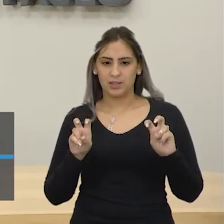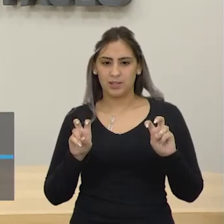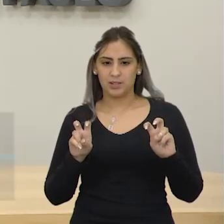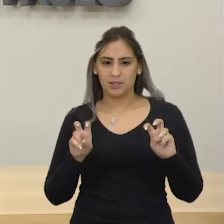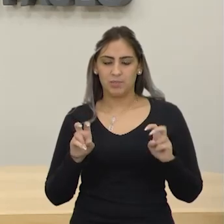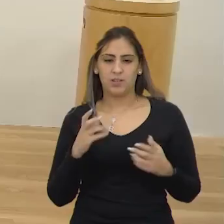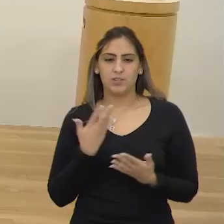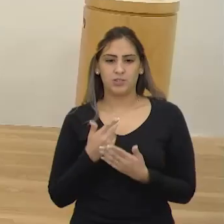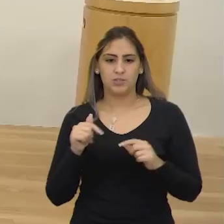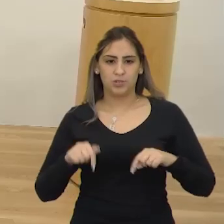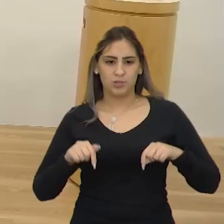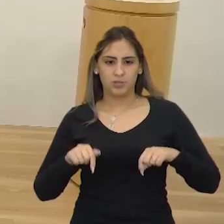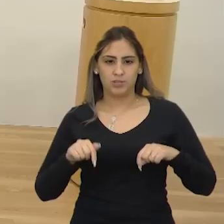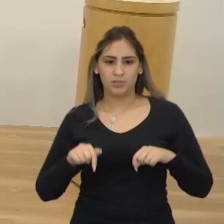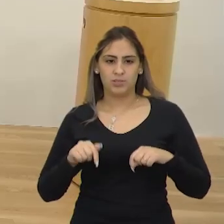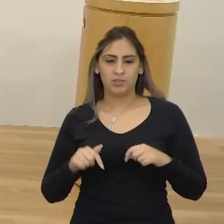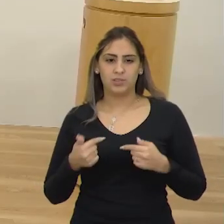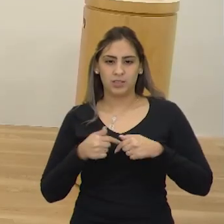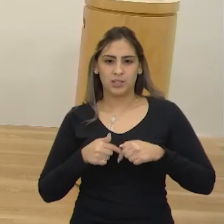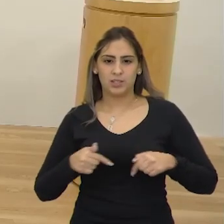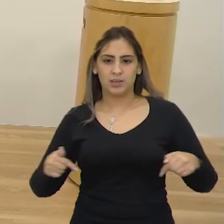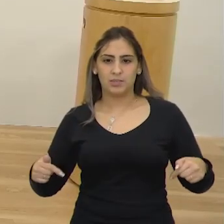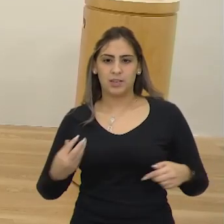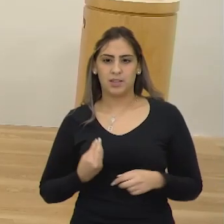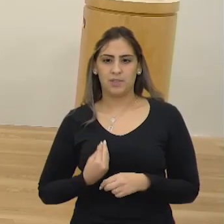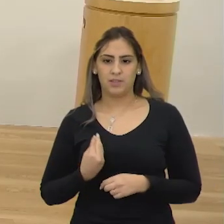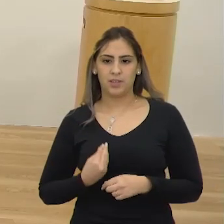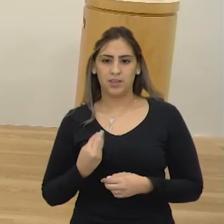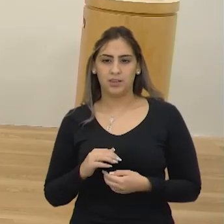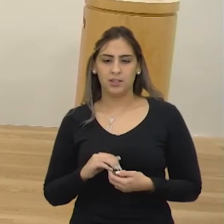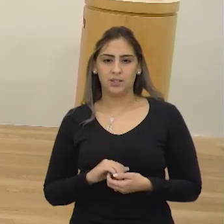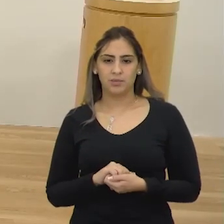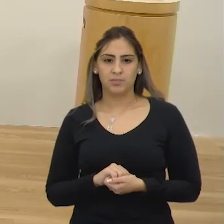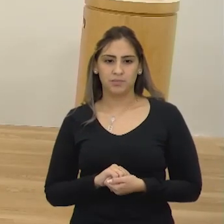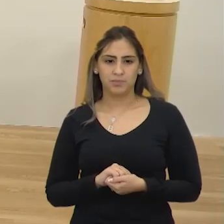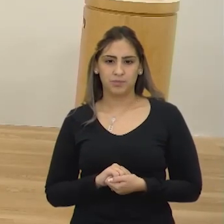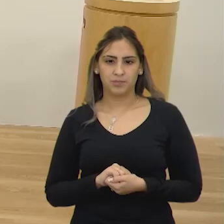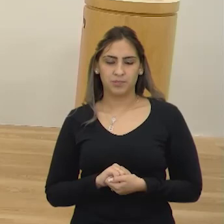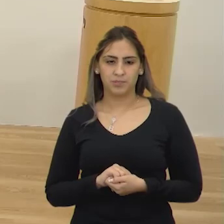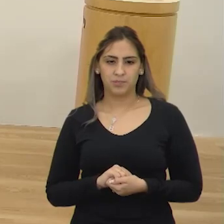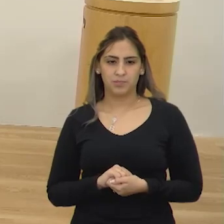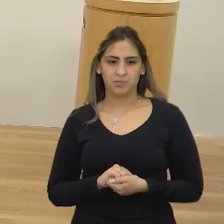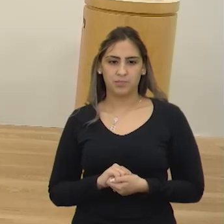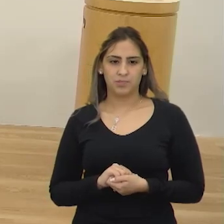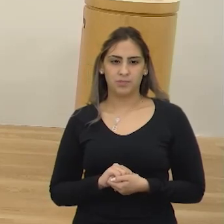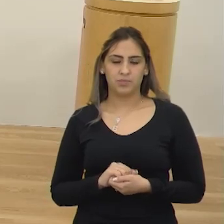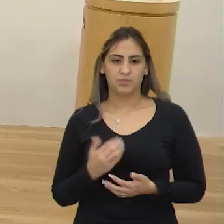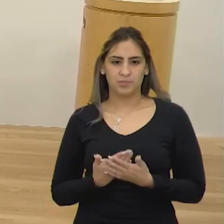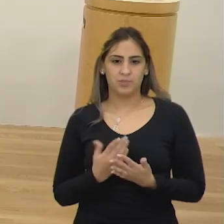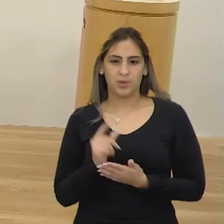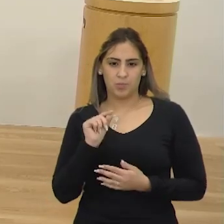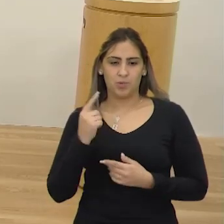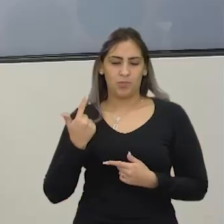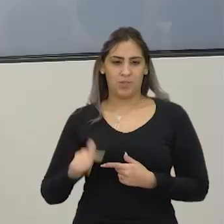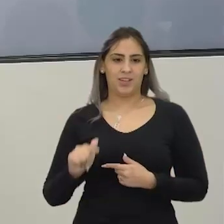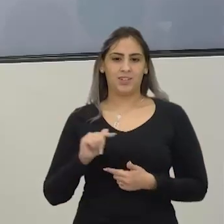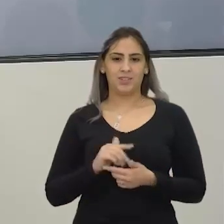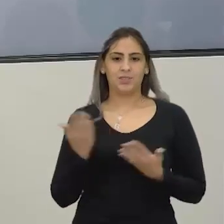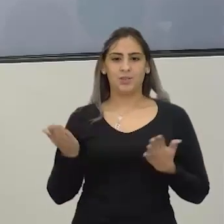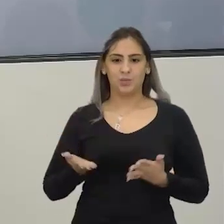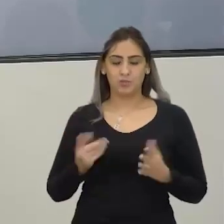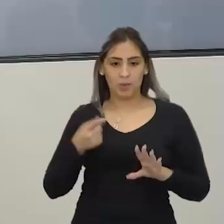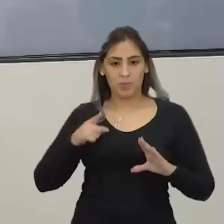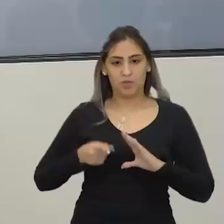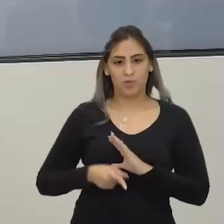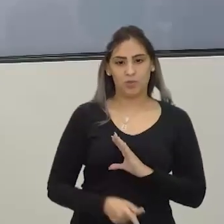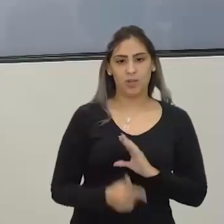Priscila sobre a evolução química da vida, falando umas teorias bem interessantes aí. E hoje vamos aprofundar um pouco mais, né, professor? Exatamente. Hoje a gente vai aprofundar